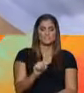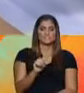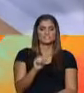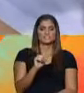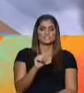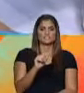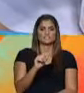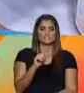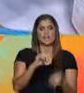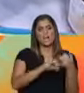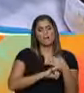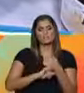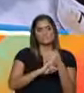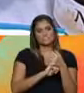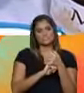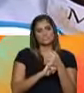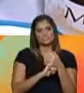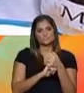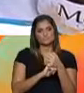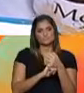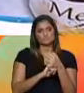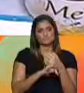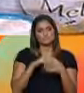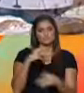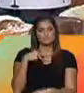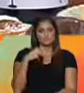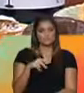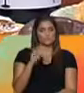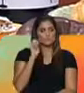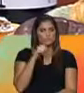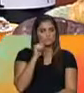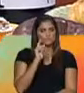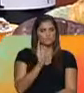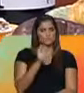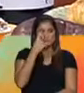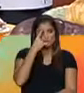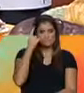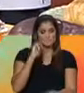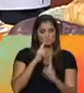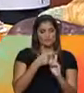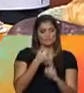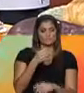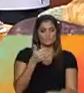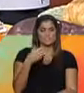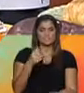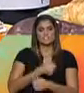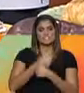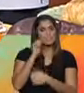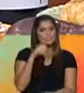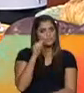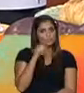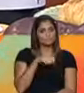parte da Associação dos Municípios Portugueses do Vinho. Sim. E, portanto, o ano passado, 2020, era a Cidade do